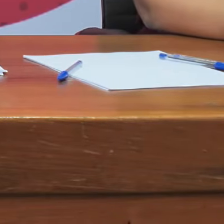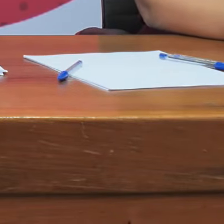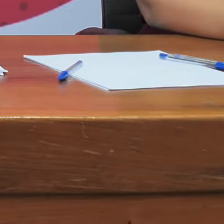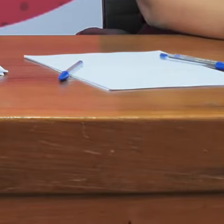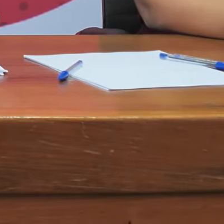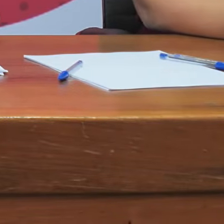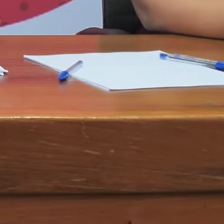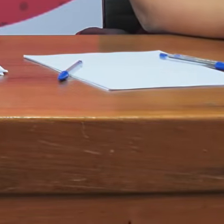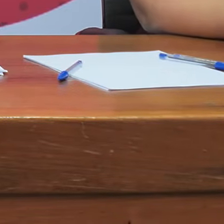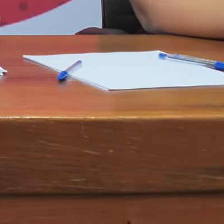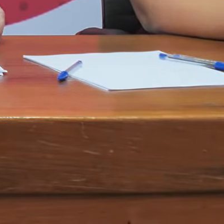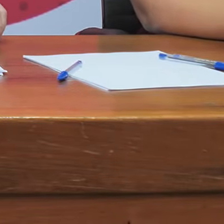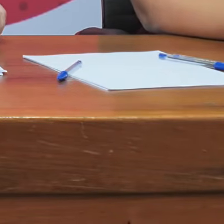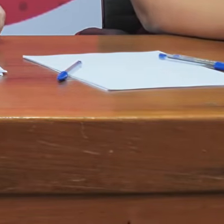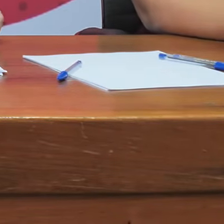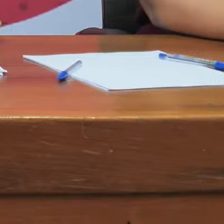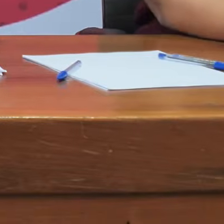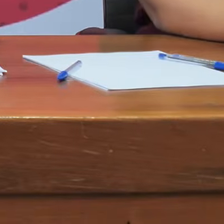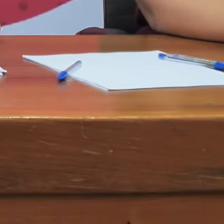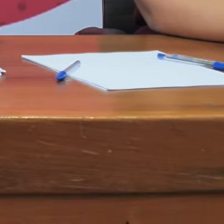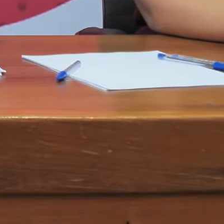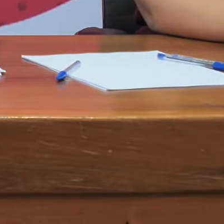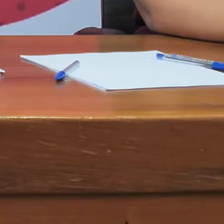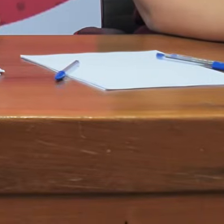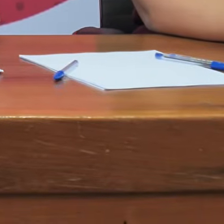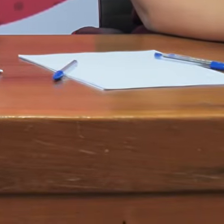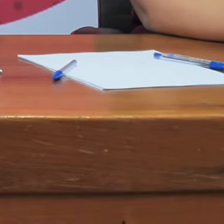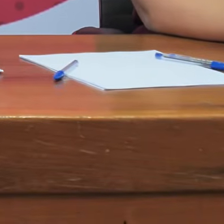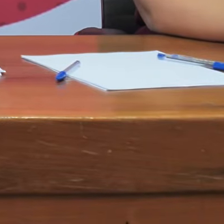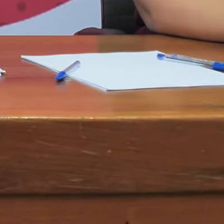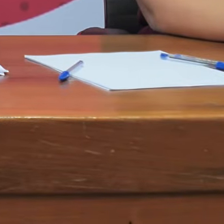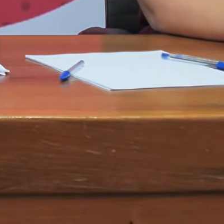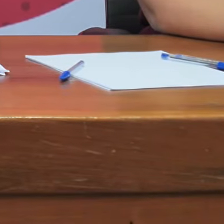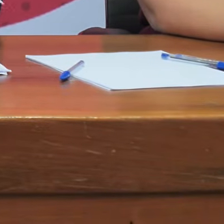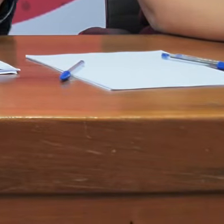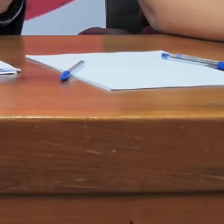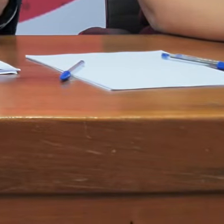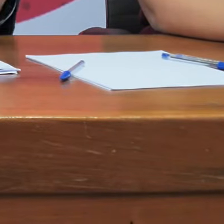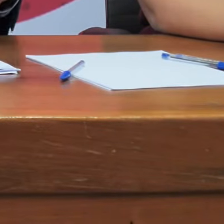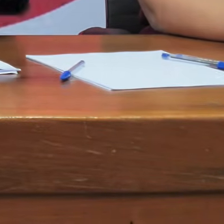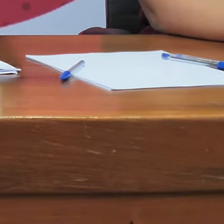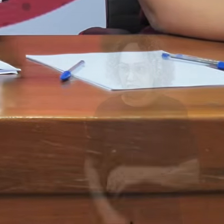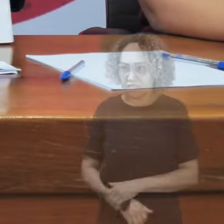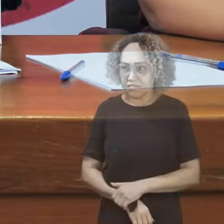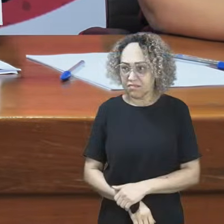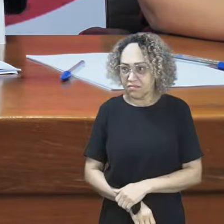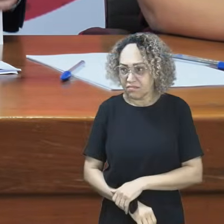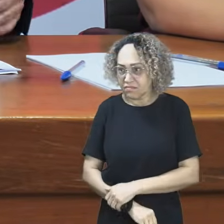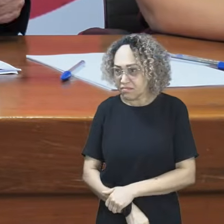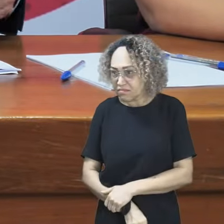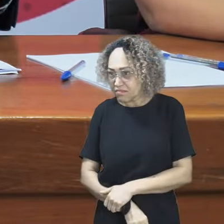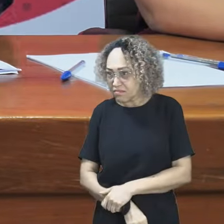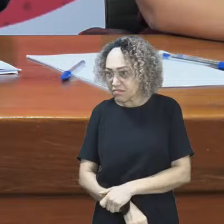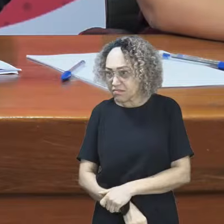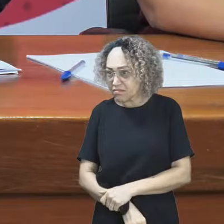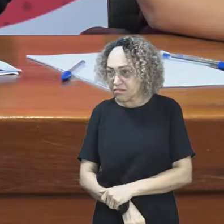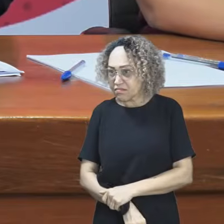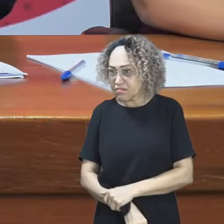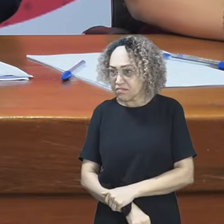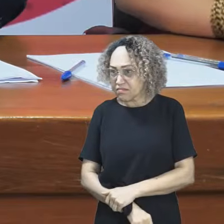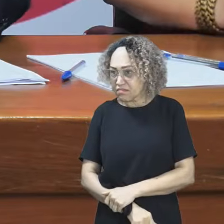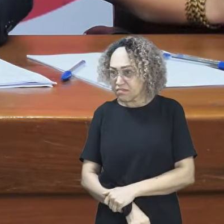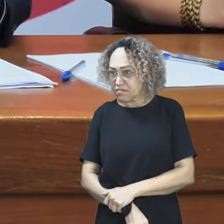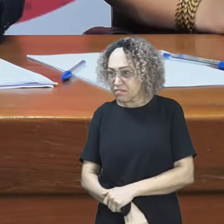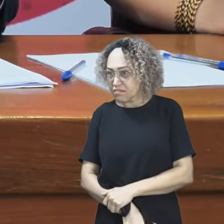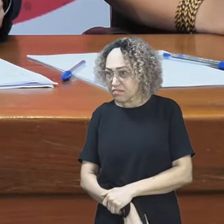Bom, nós pedimos para fazer essa conversa com vocês, para passar os números, né?